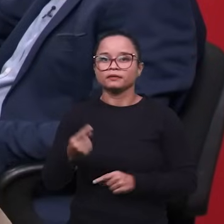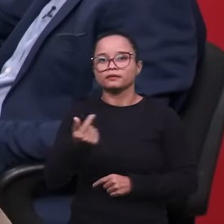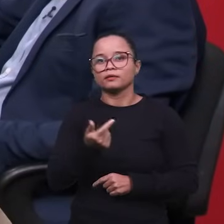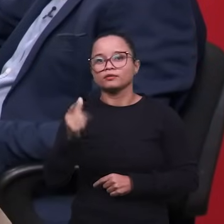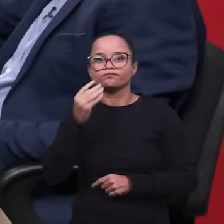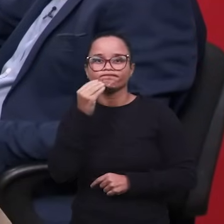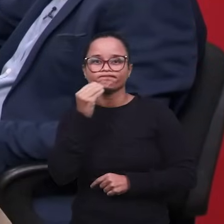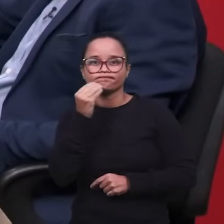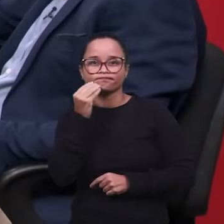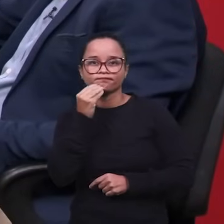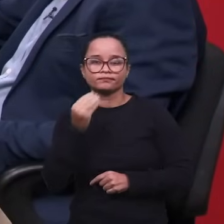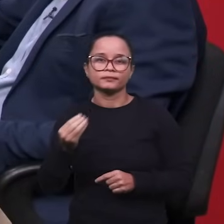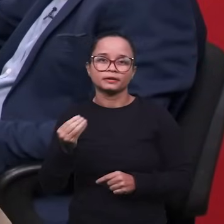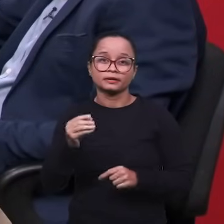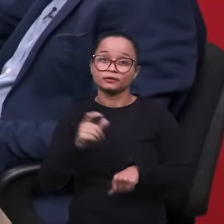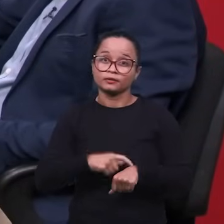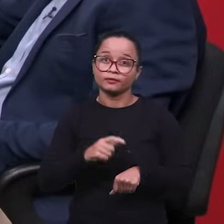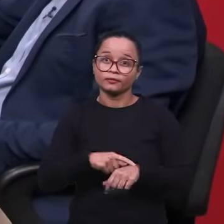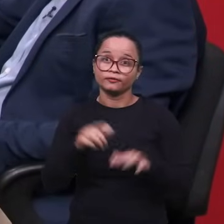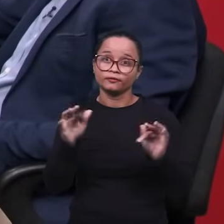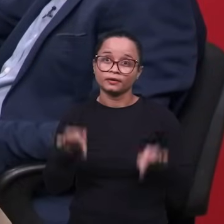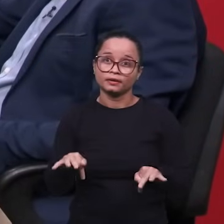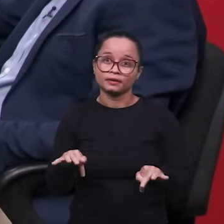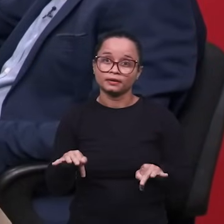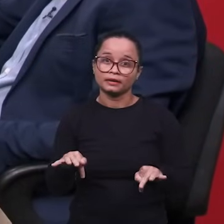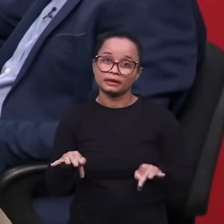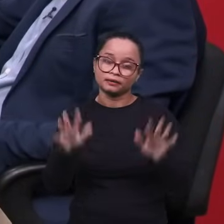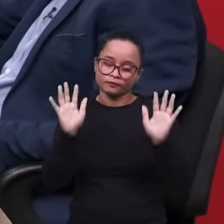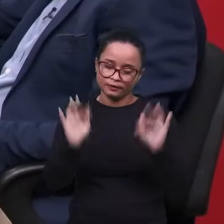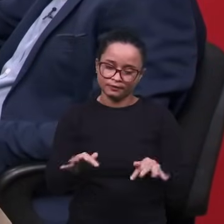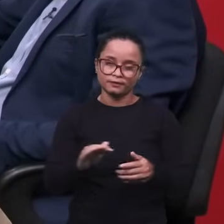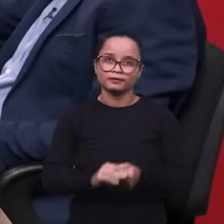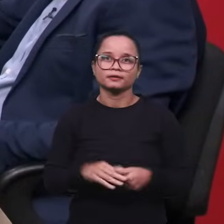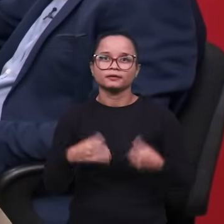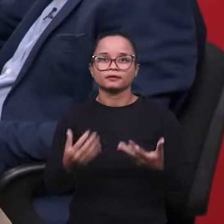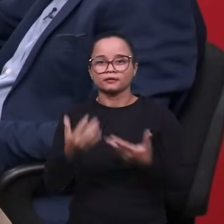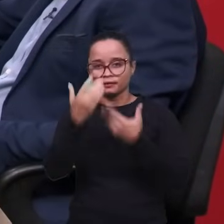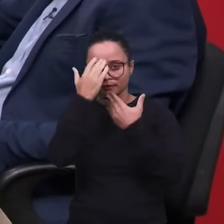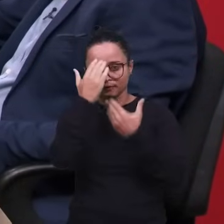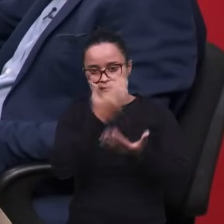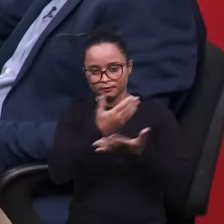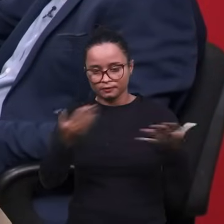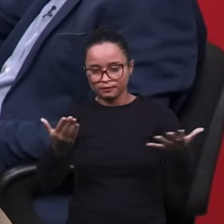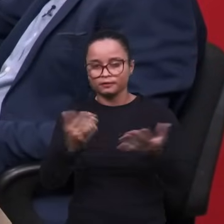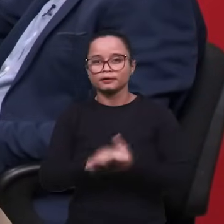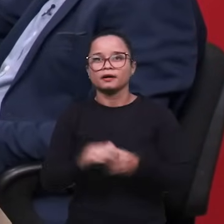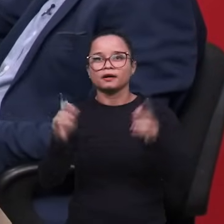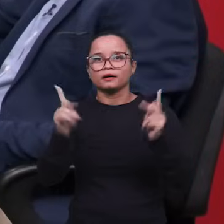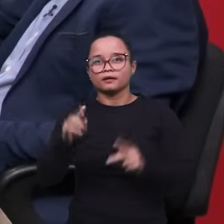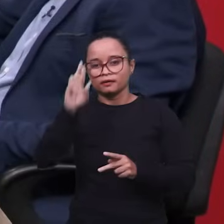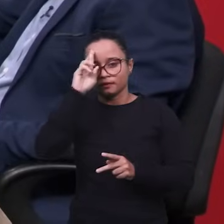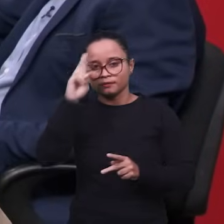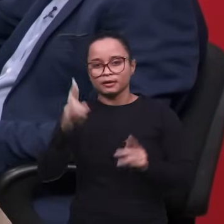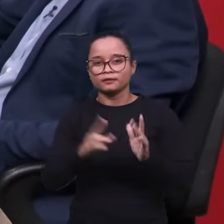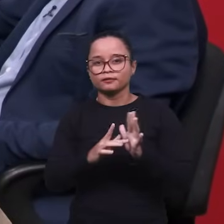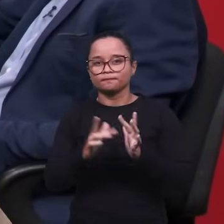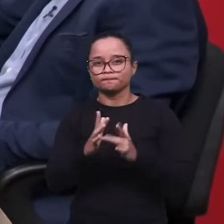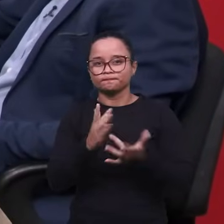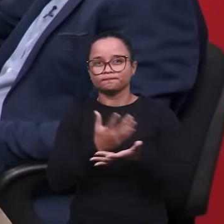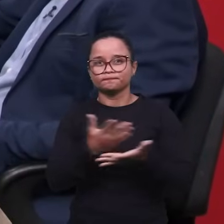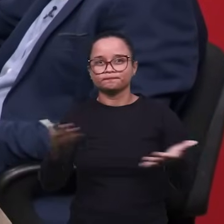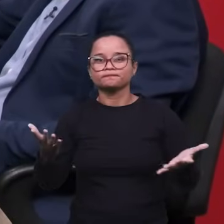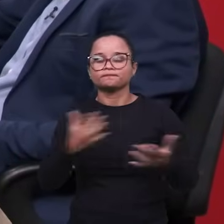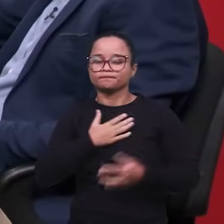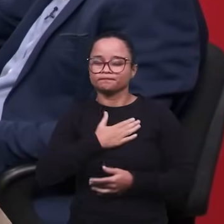fica para uma próxima oportunidade, porque o nosso tempo acabou e nós temos que encerrar. Eu quero agradecer a presença de vocês, a paz do Senhor. Paz do Senhor. Paz